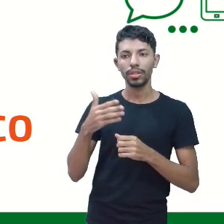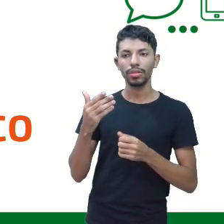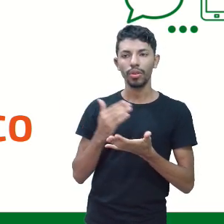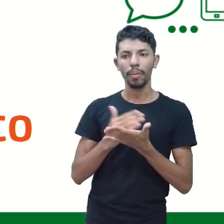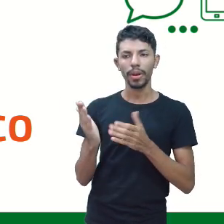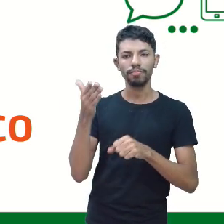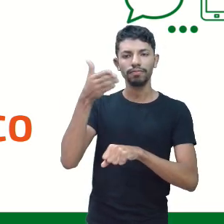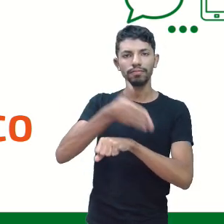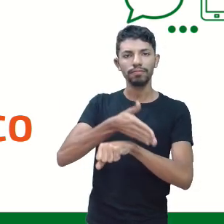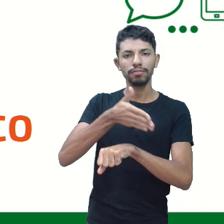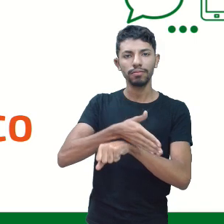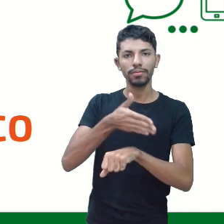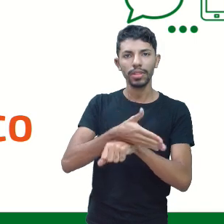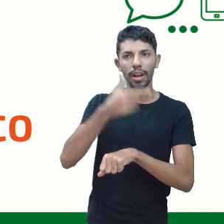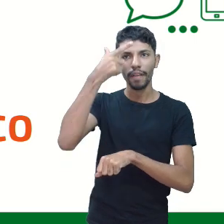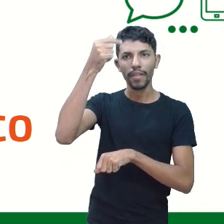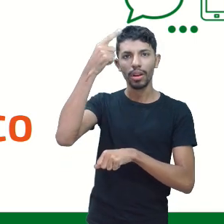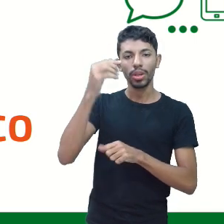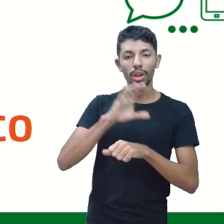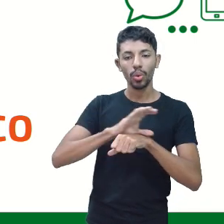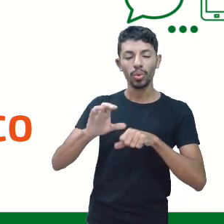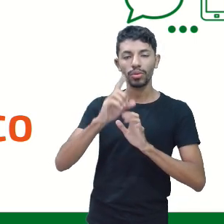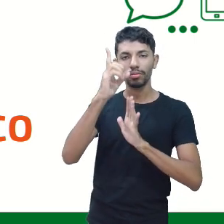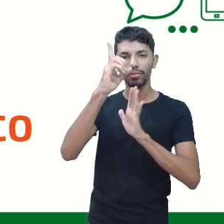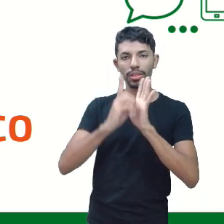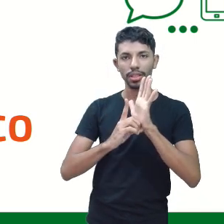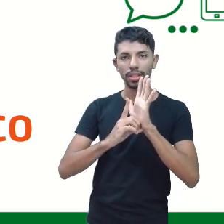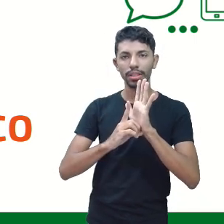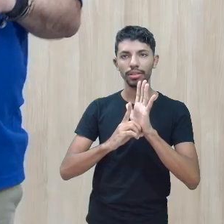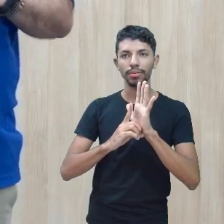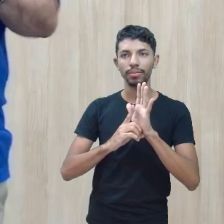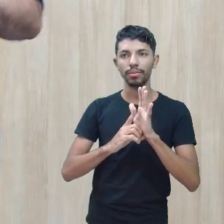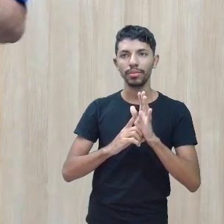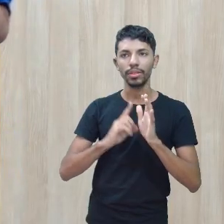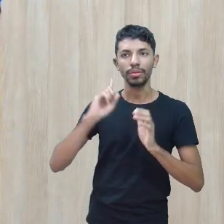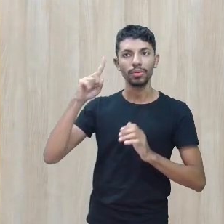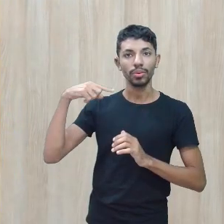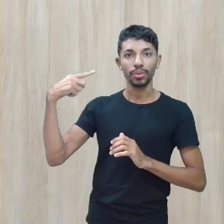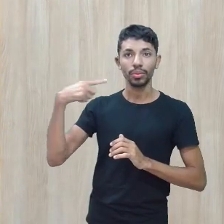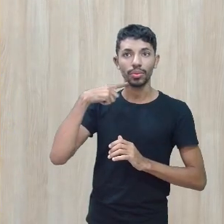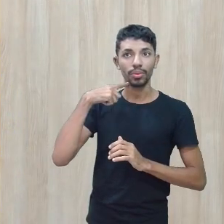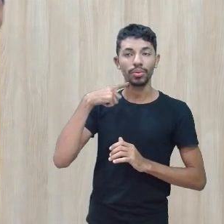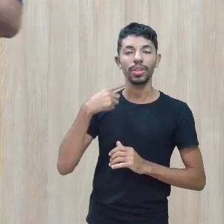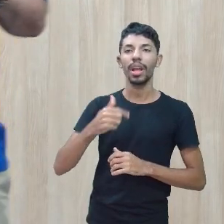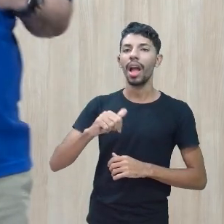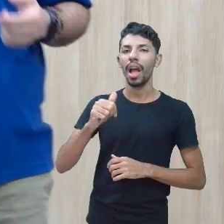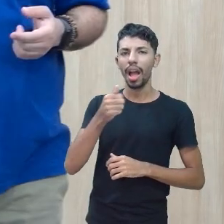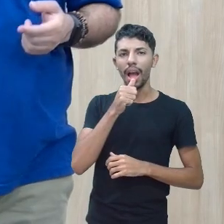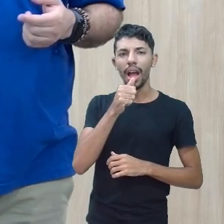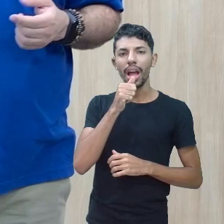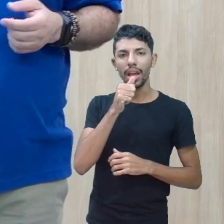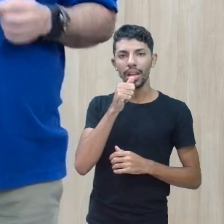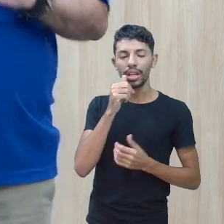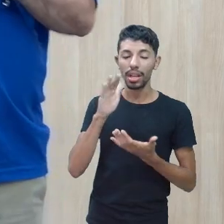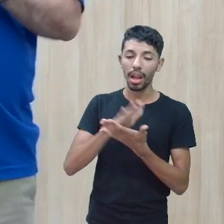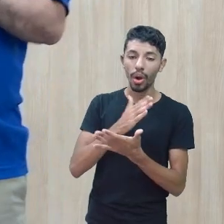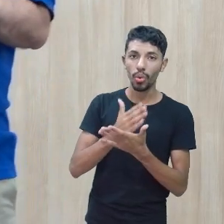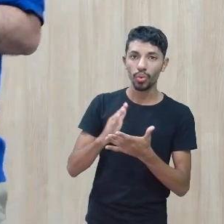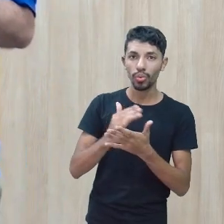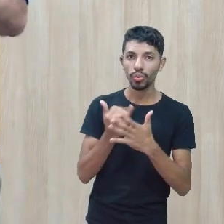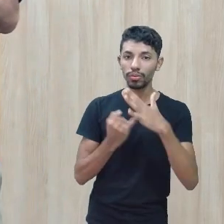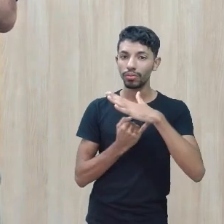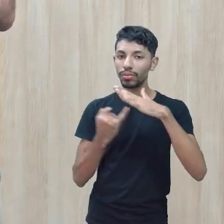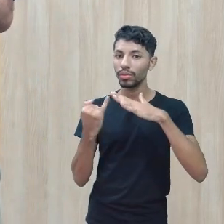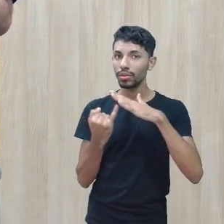de direito, em algumas instituições ainda se estuda o direito romano. Então,